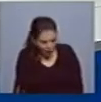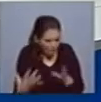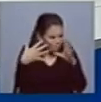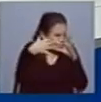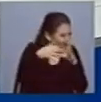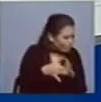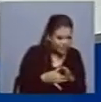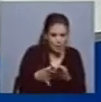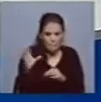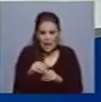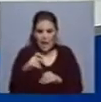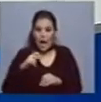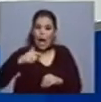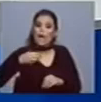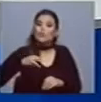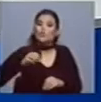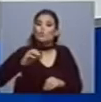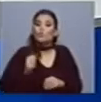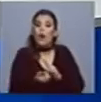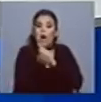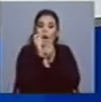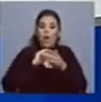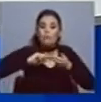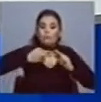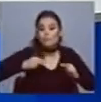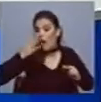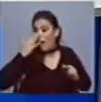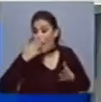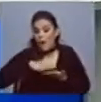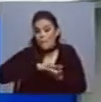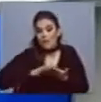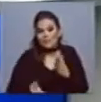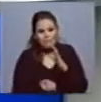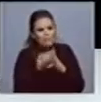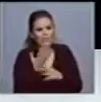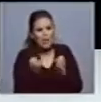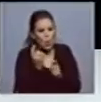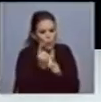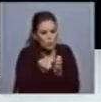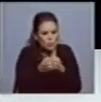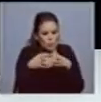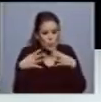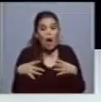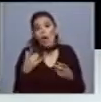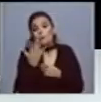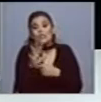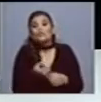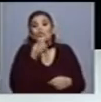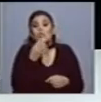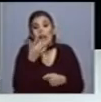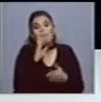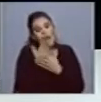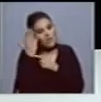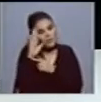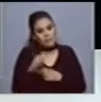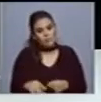recombinar com outros átomos, alterando o seu ADN químico, digamos assim, e formar elementos cada vez maiores. Para teres uma pequena noção,